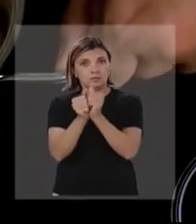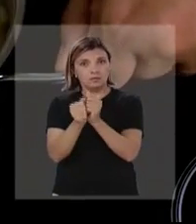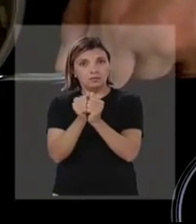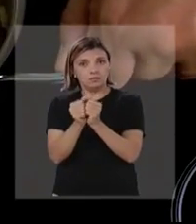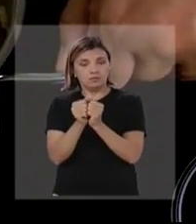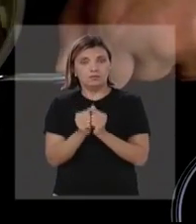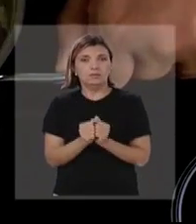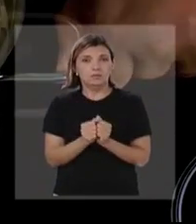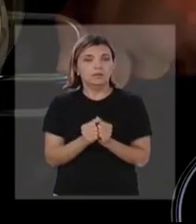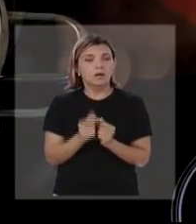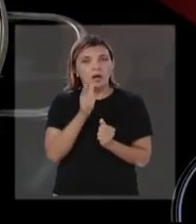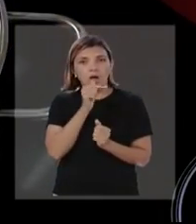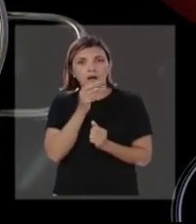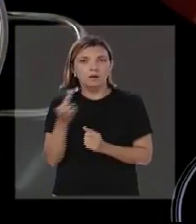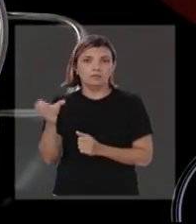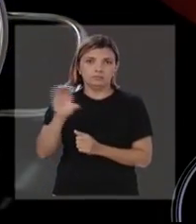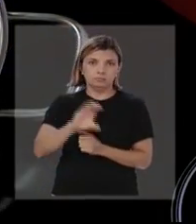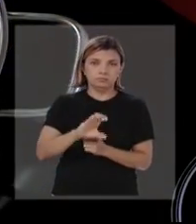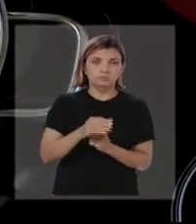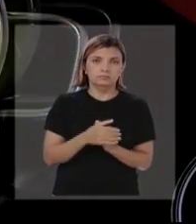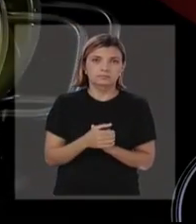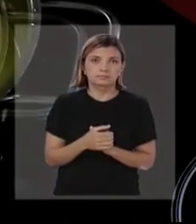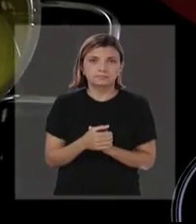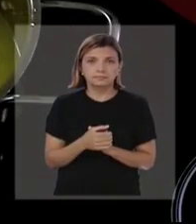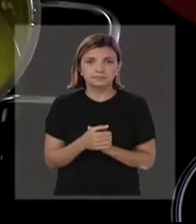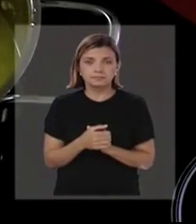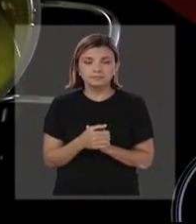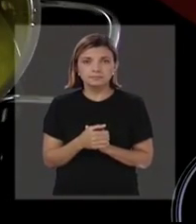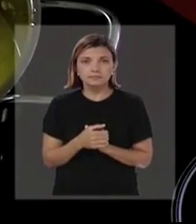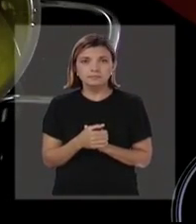Depois o arroz. E adiciona a água.